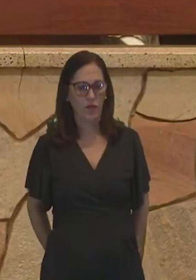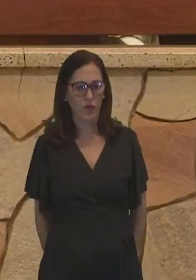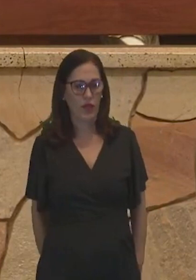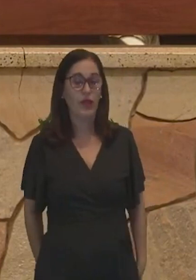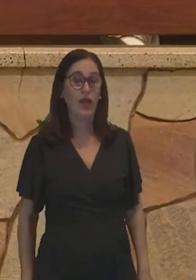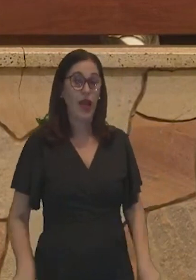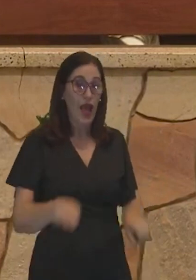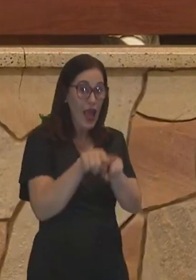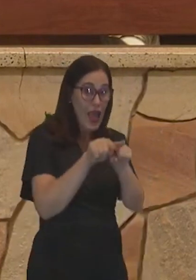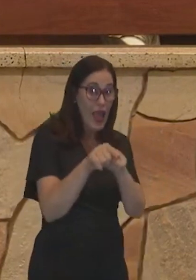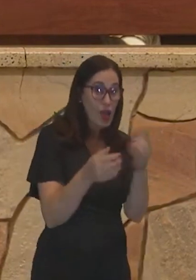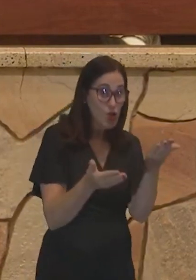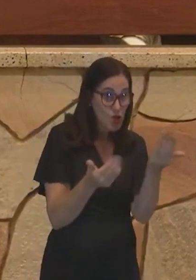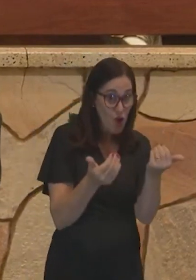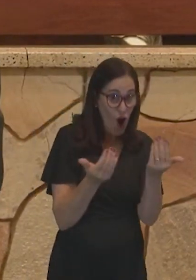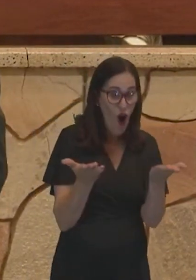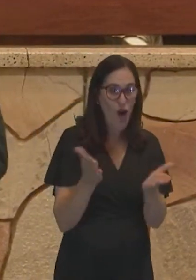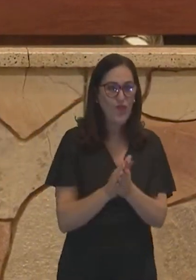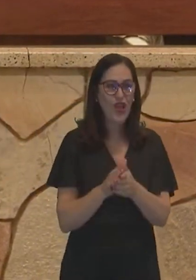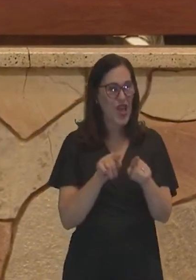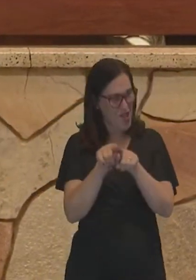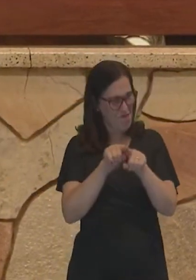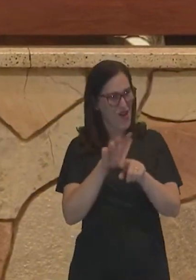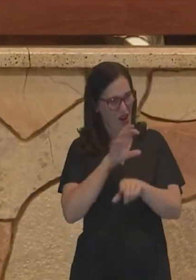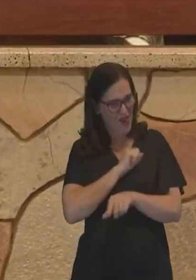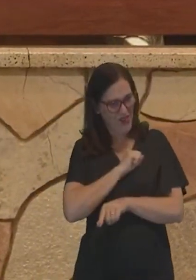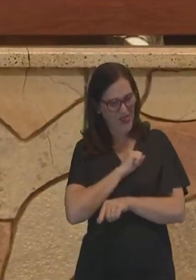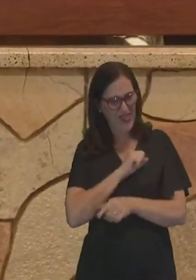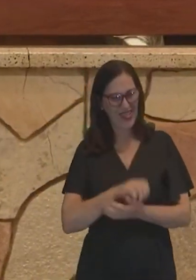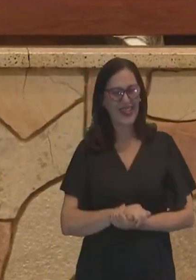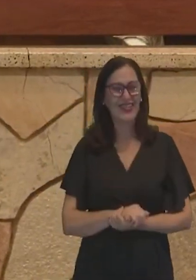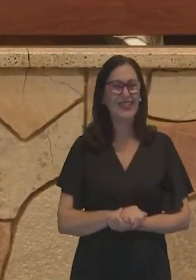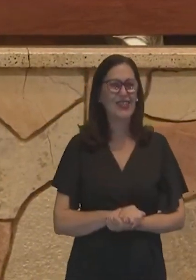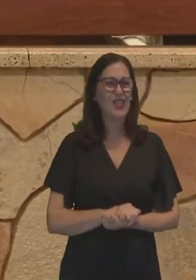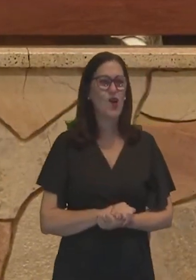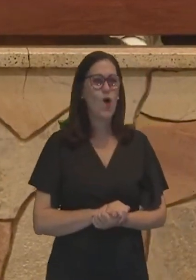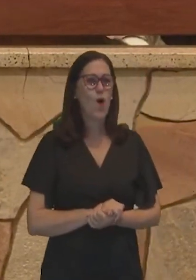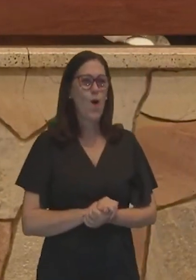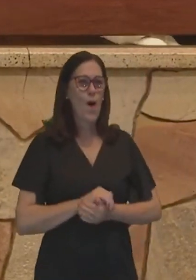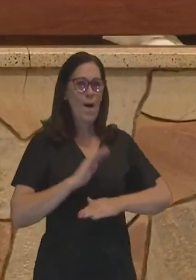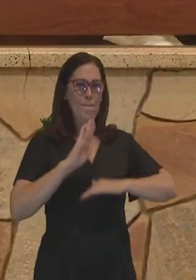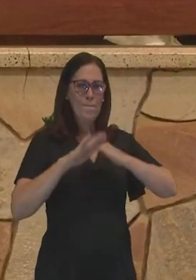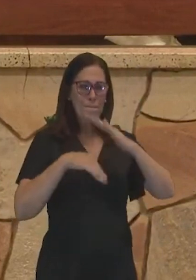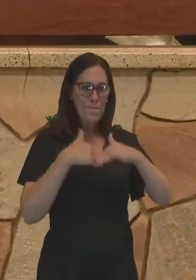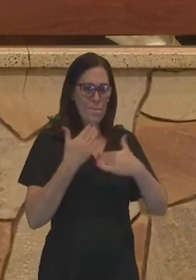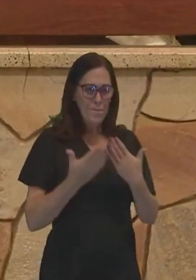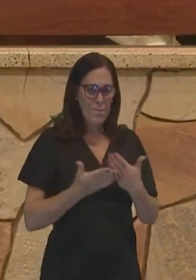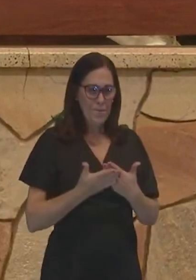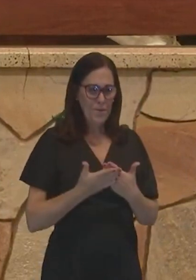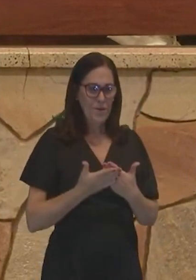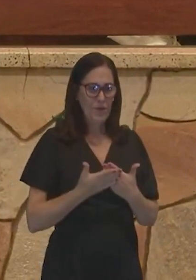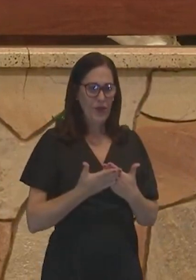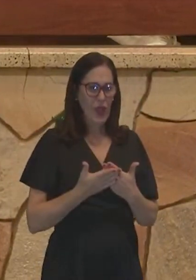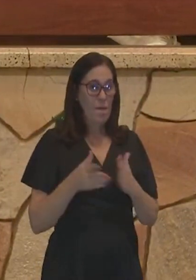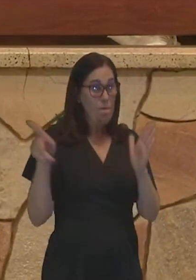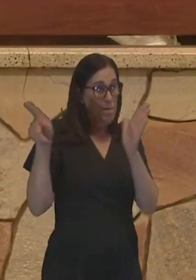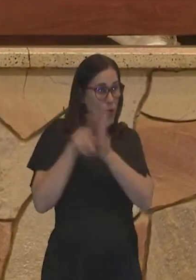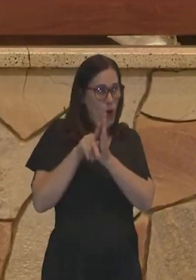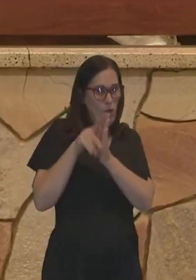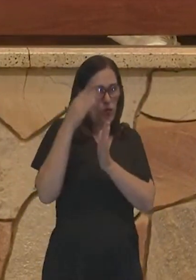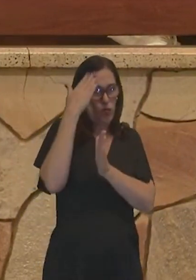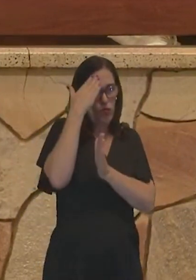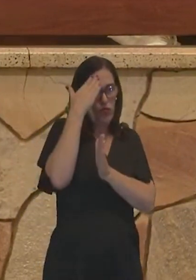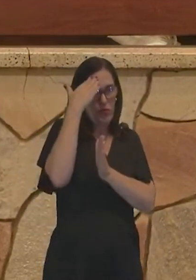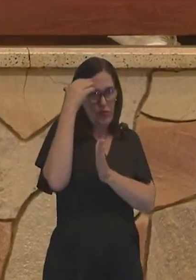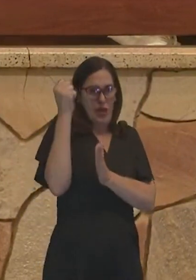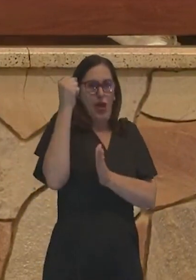Meus queridos jovens então e prezados irmãos, o procedimento prudente do sábio.